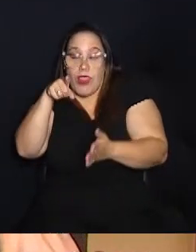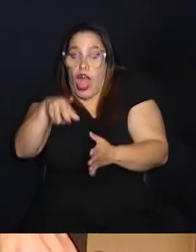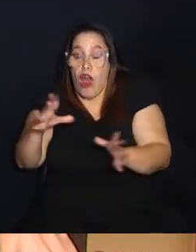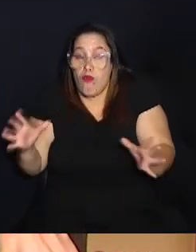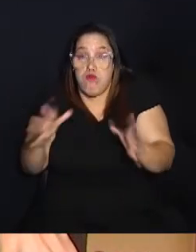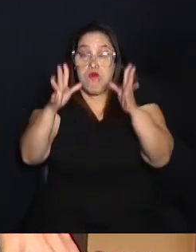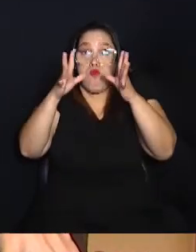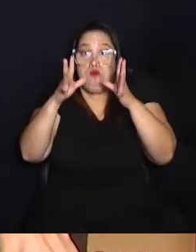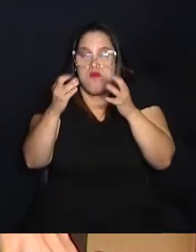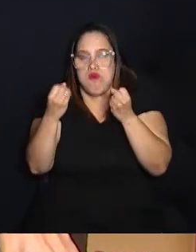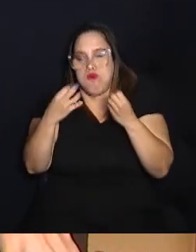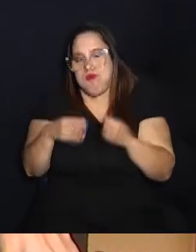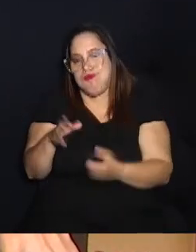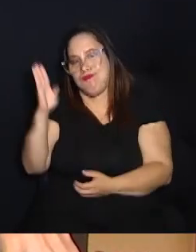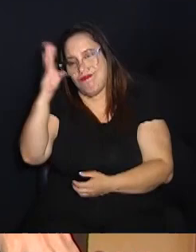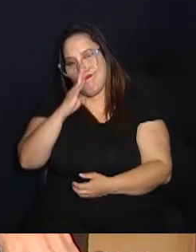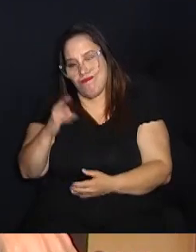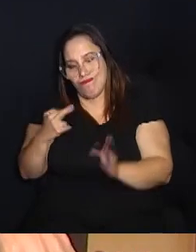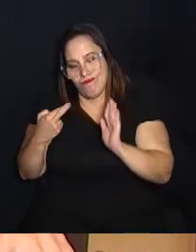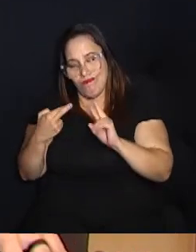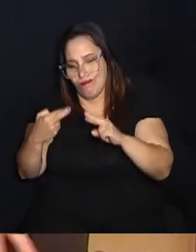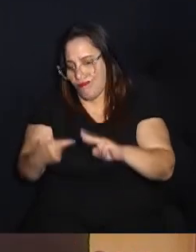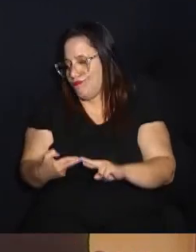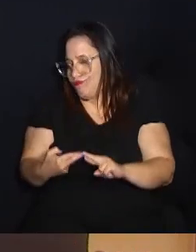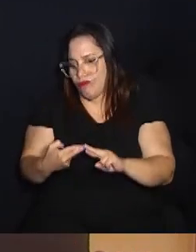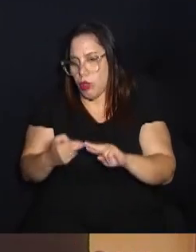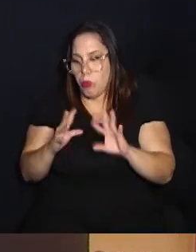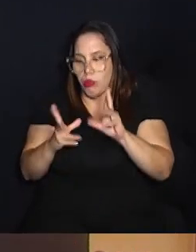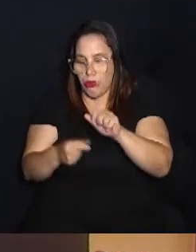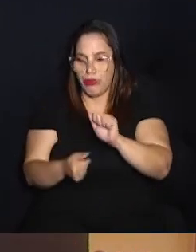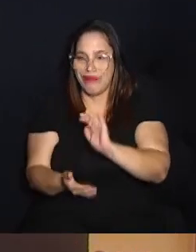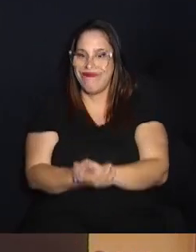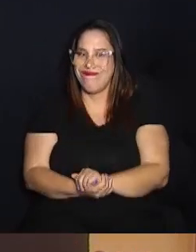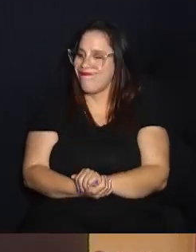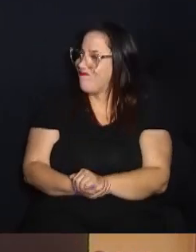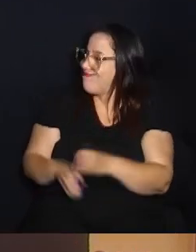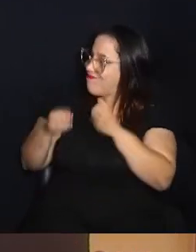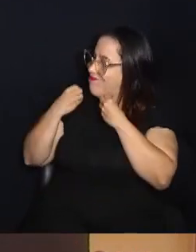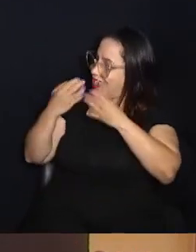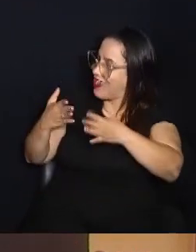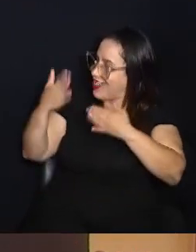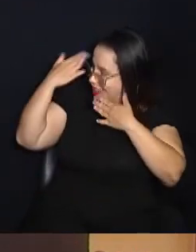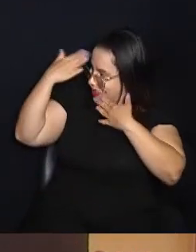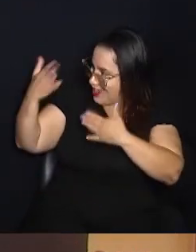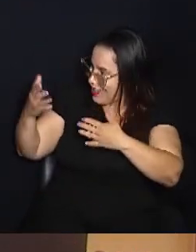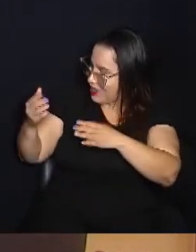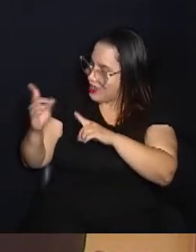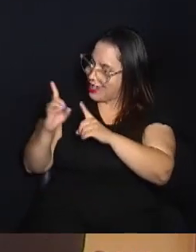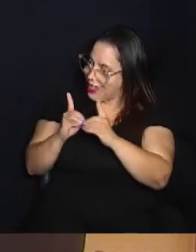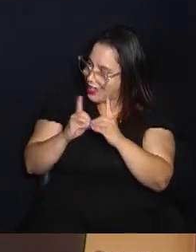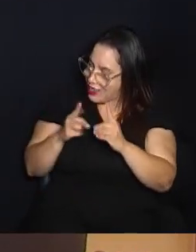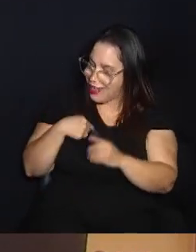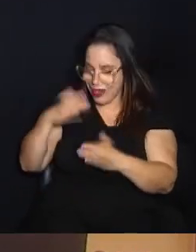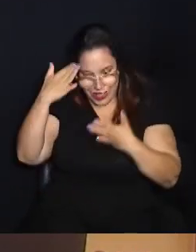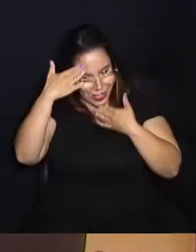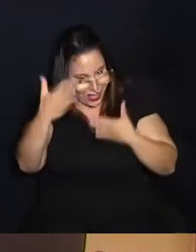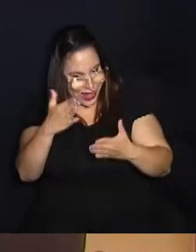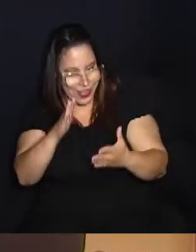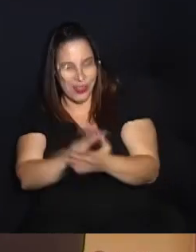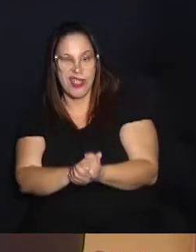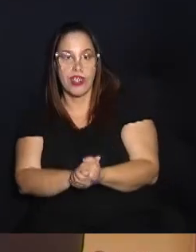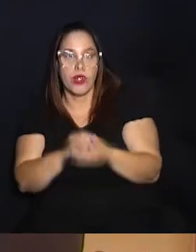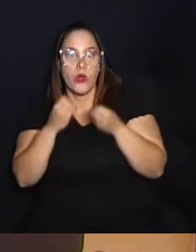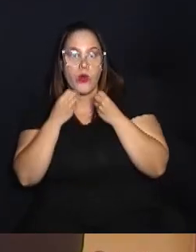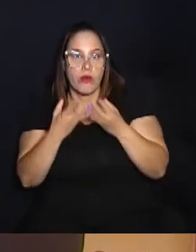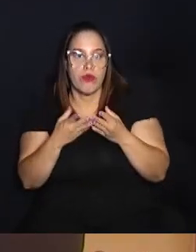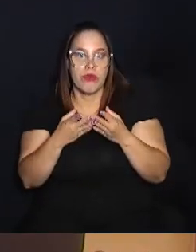obra desse grande educador brasileiro que é referência mundial. Bom, é isso aí. Muito obrigado por atender a gente. Eu que